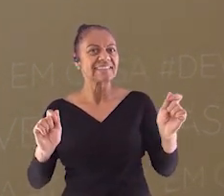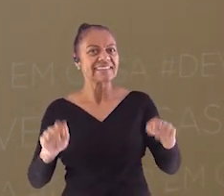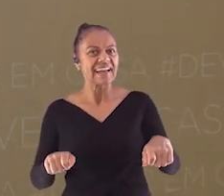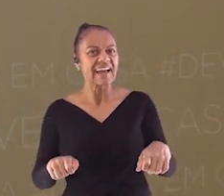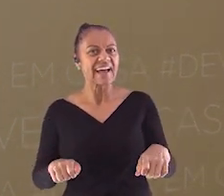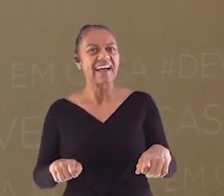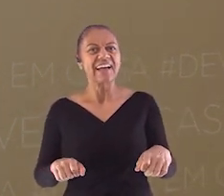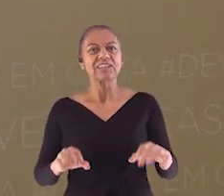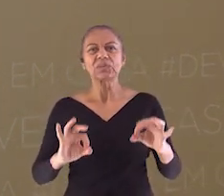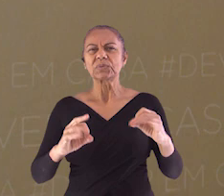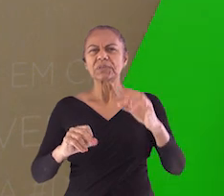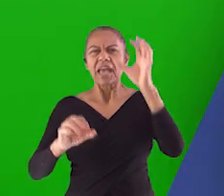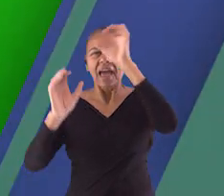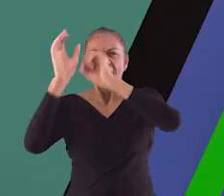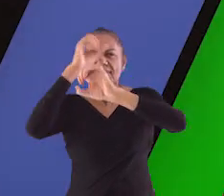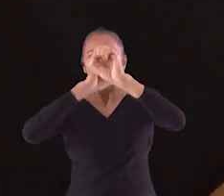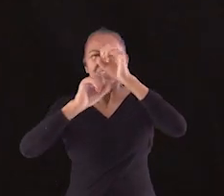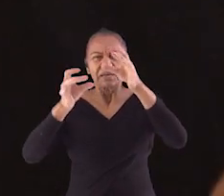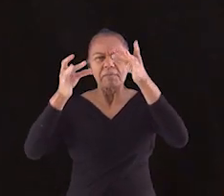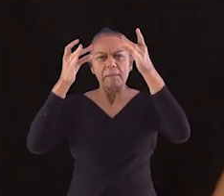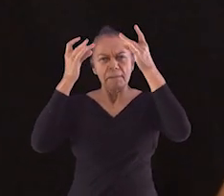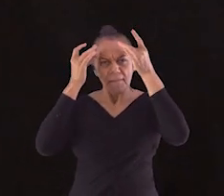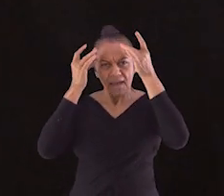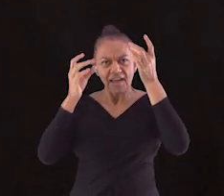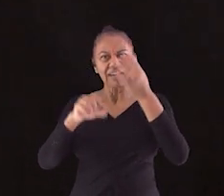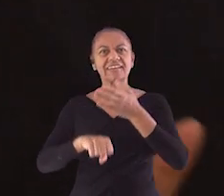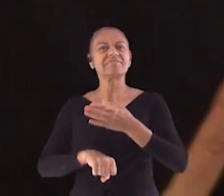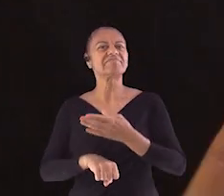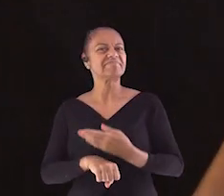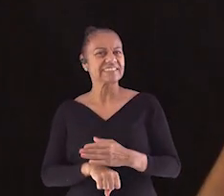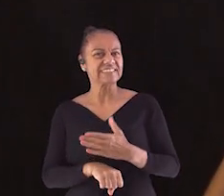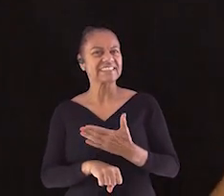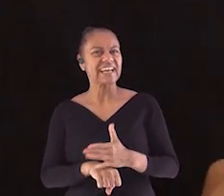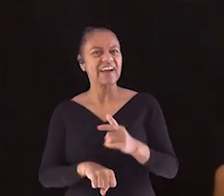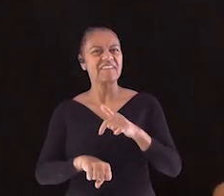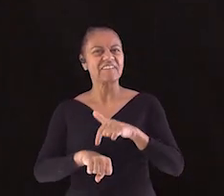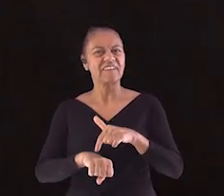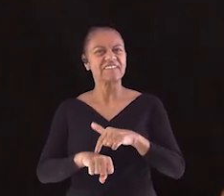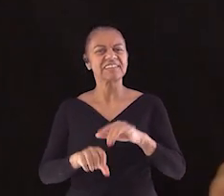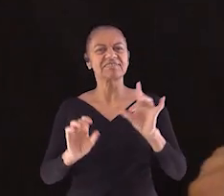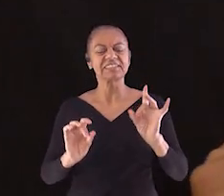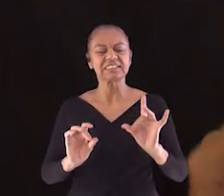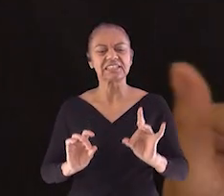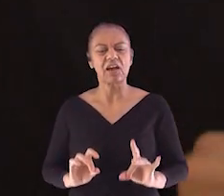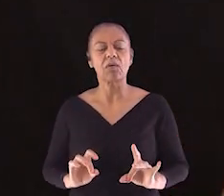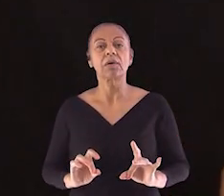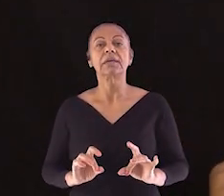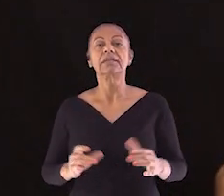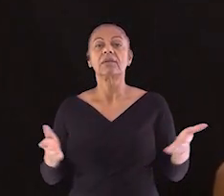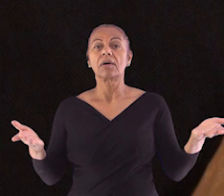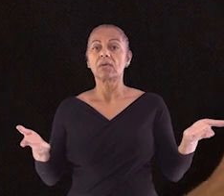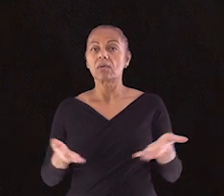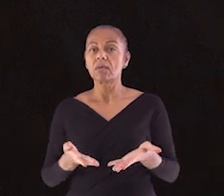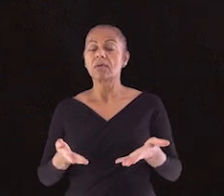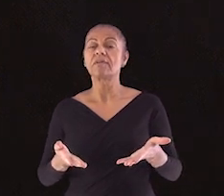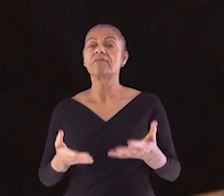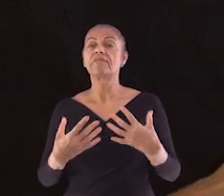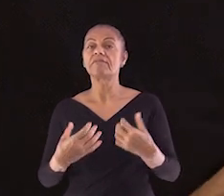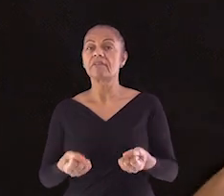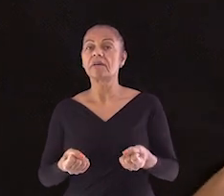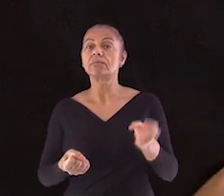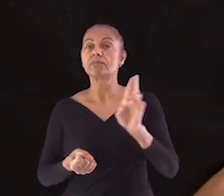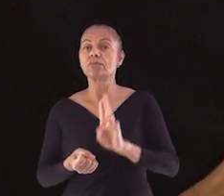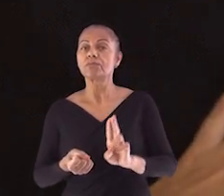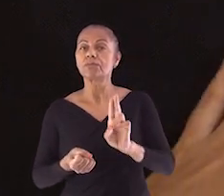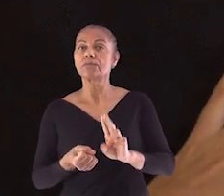momento na prática! Para o nosso momento na prática, vamos utilizar aqueles materiais que eu falei no começo